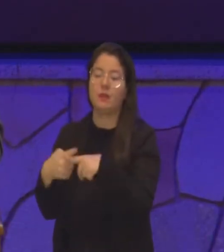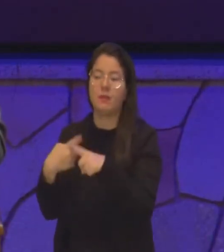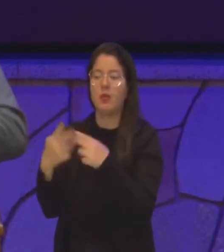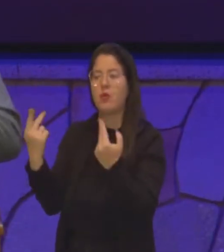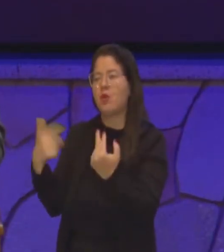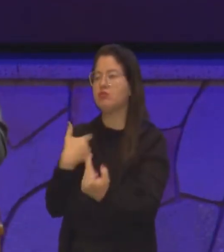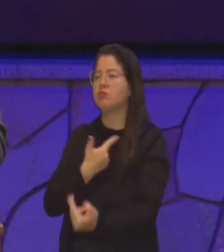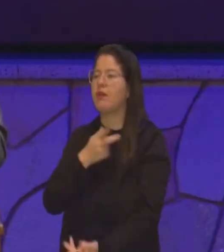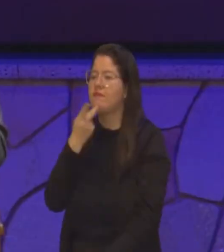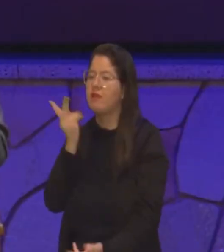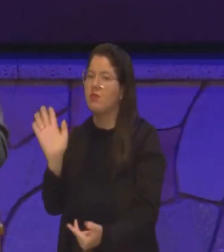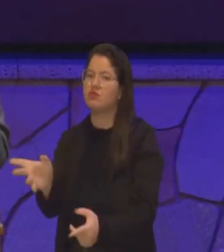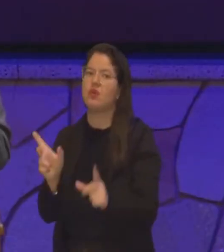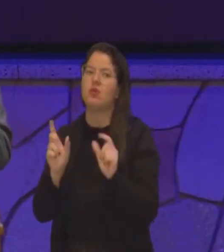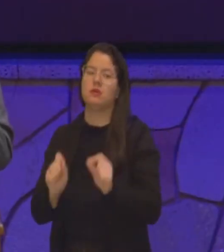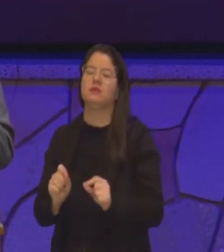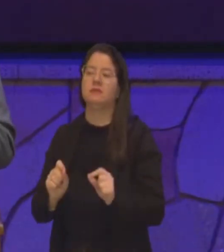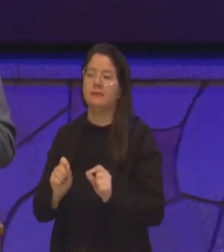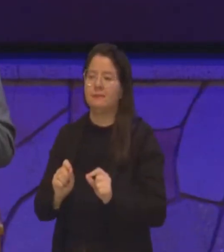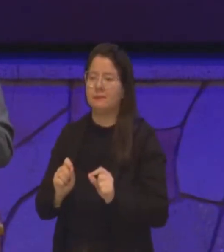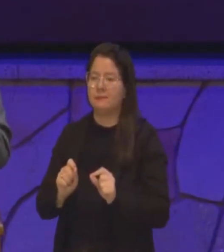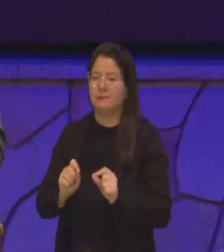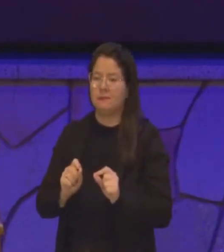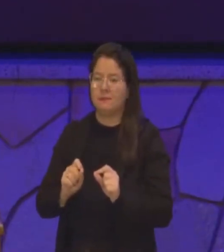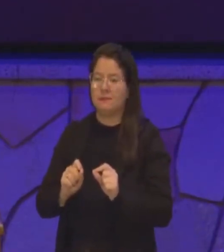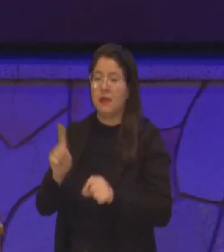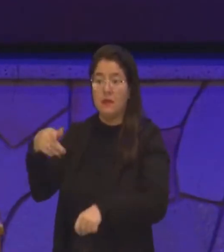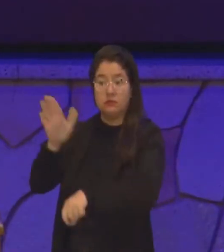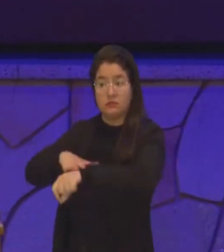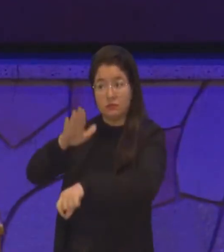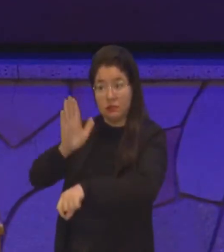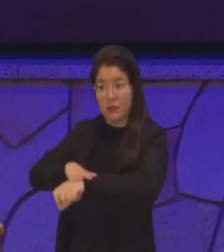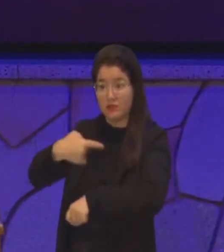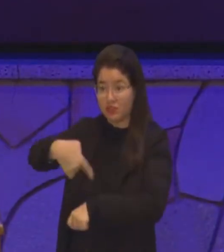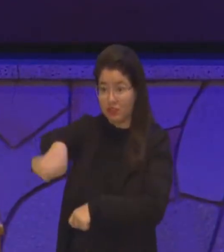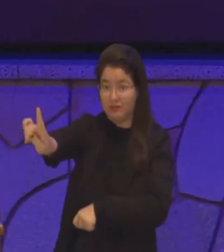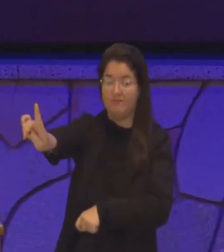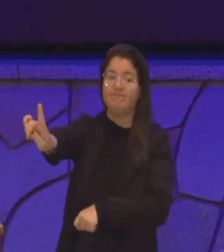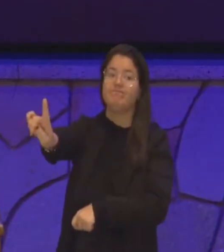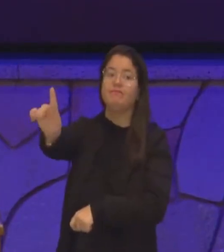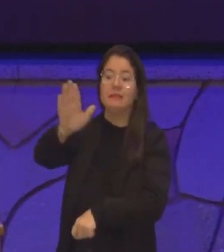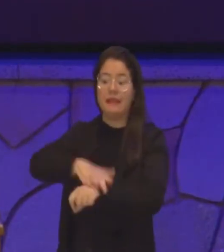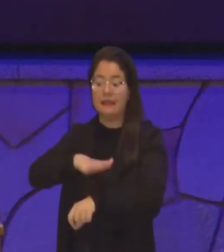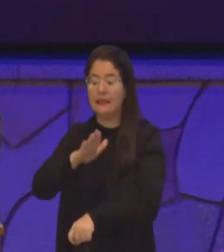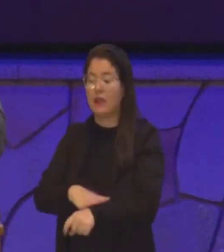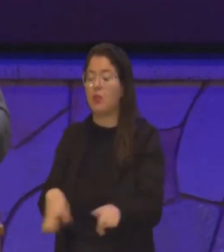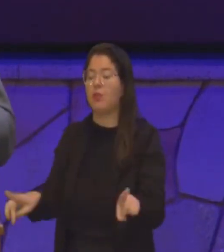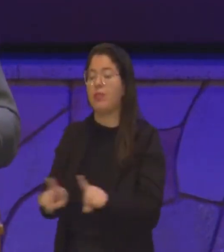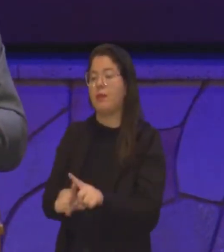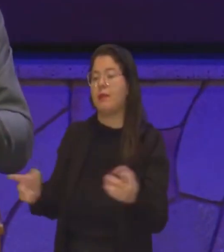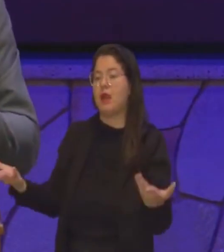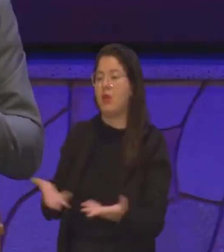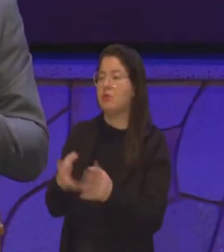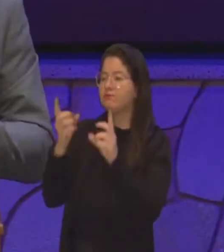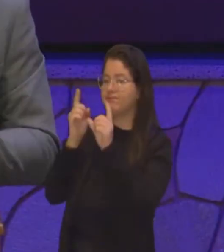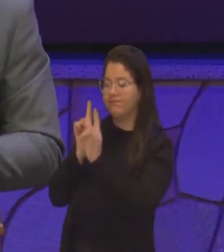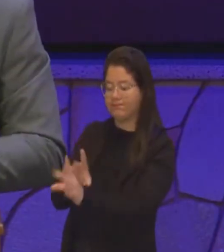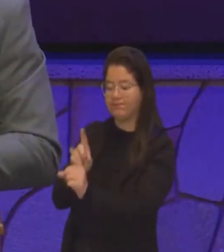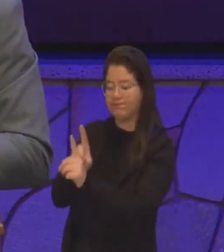nós dissemos, é tempo de ir, é tempo de